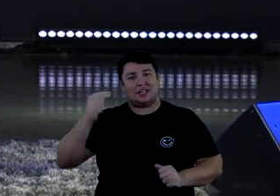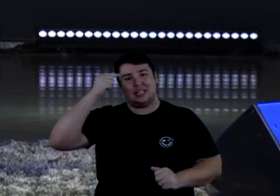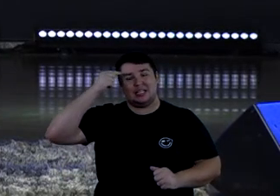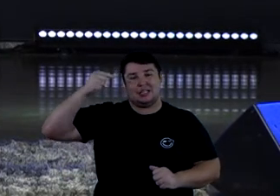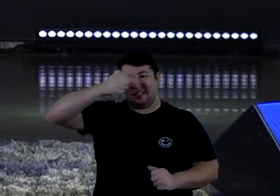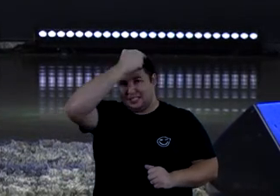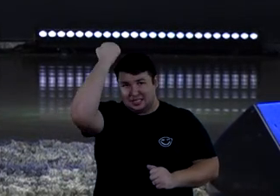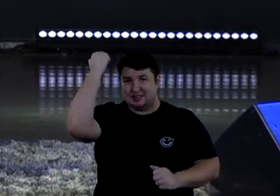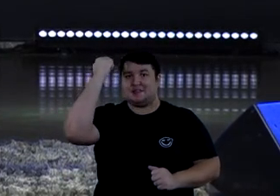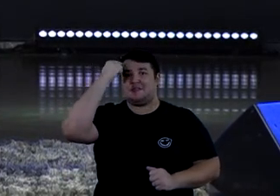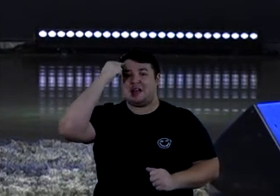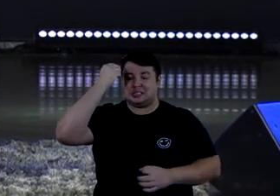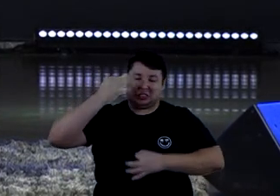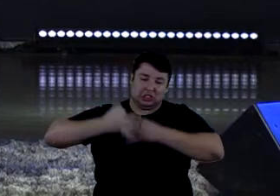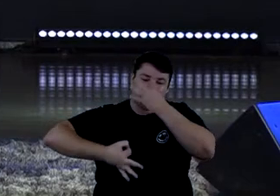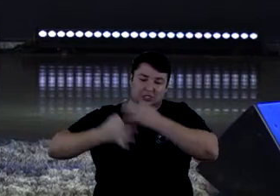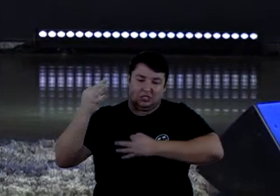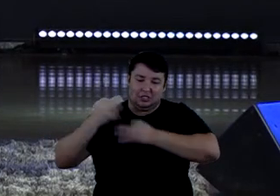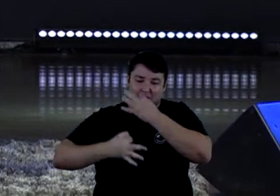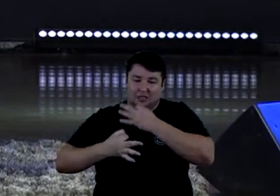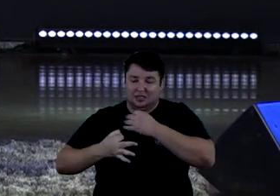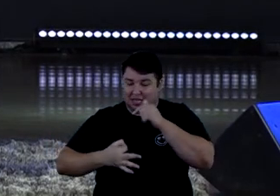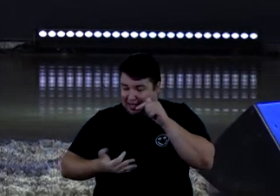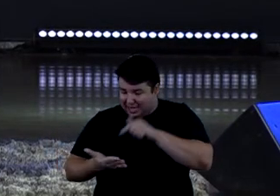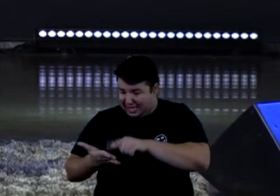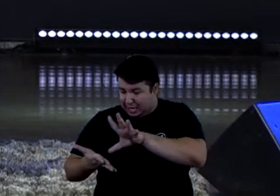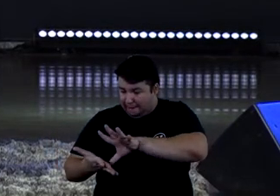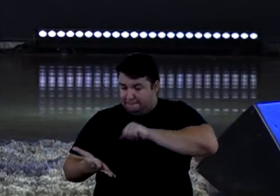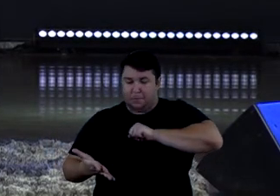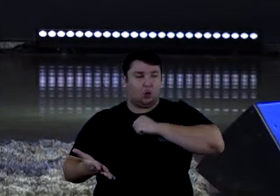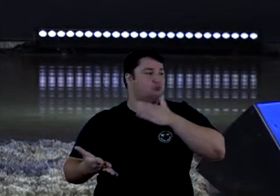santificados, vocês foram justificados. Eu falei: esse aqui é para mim.